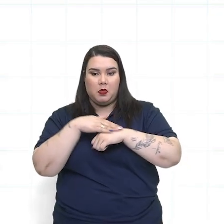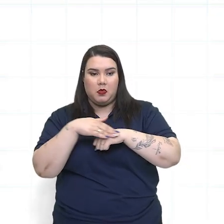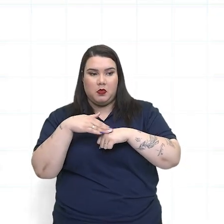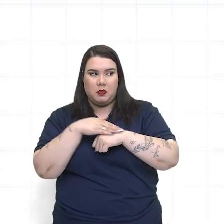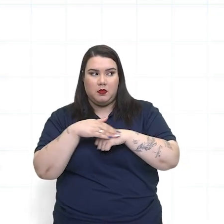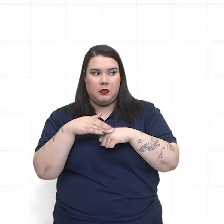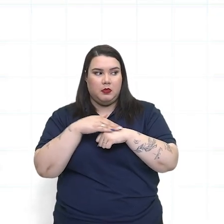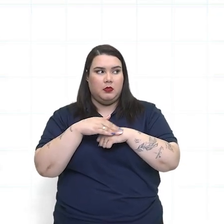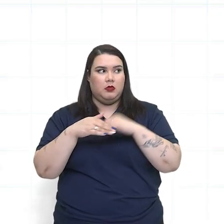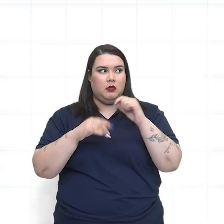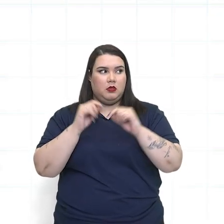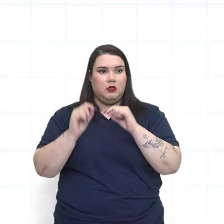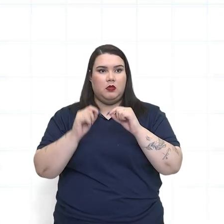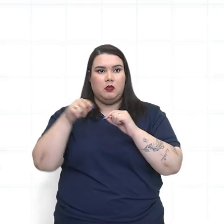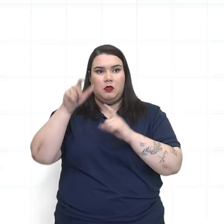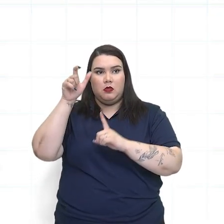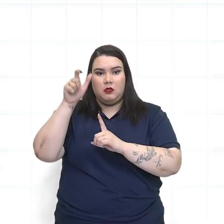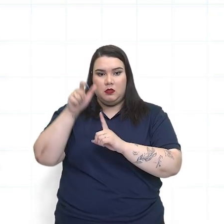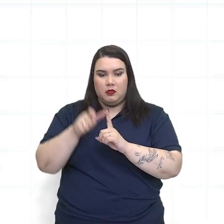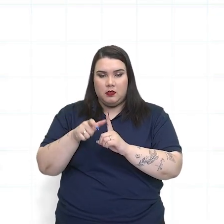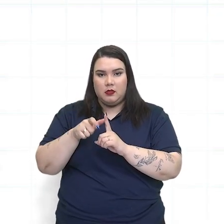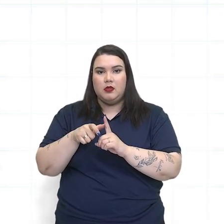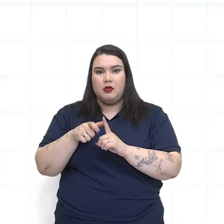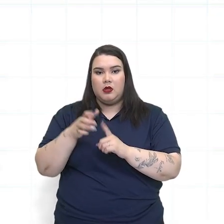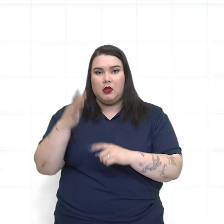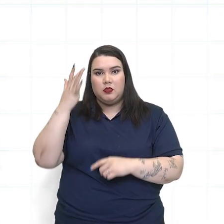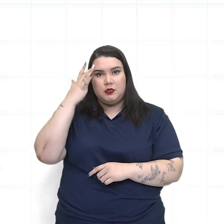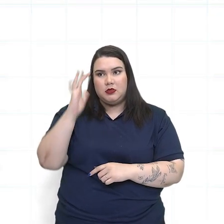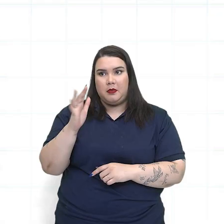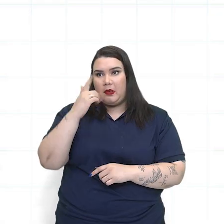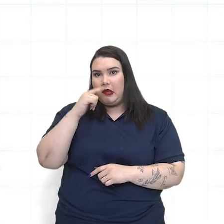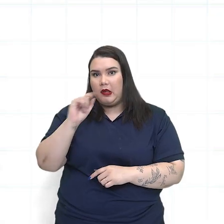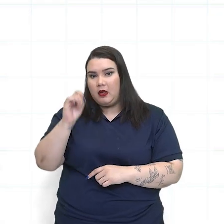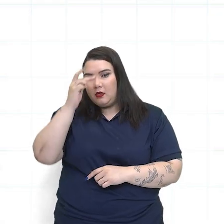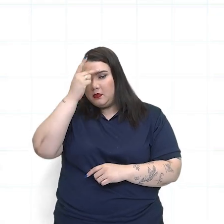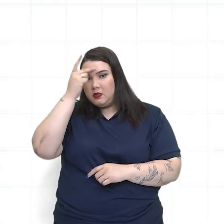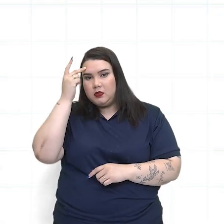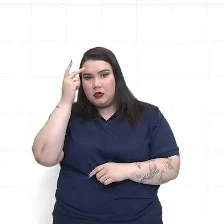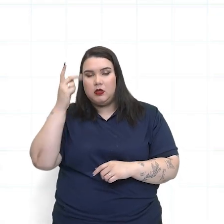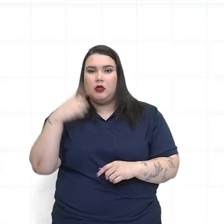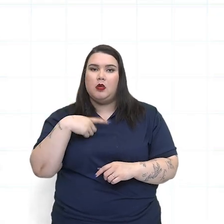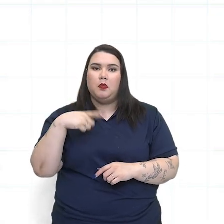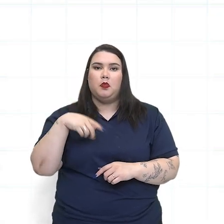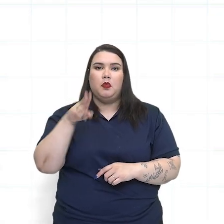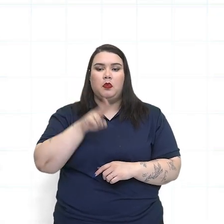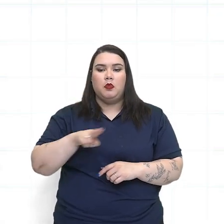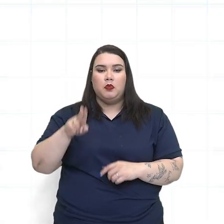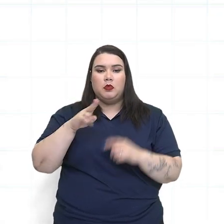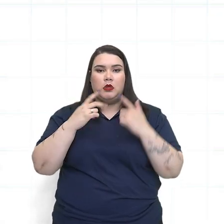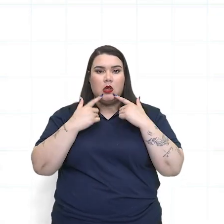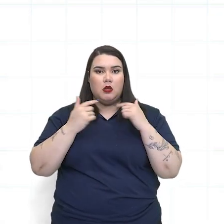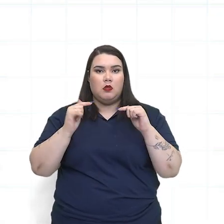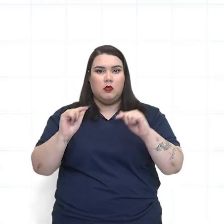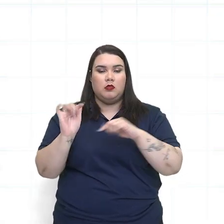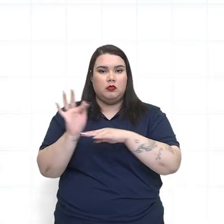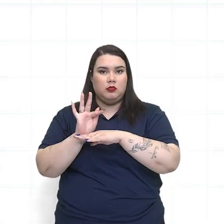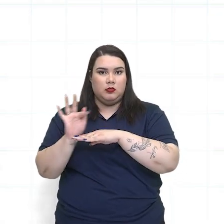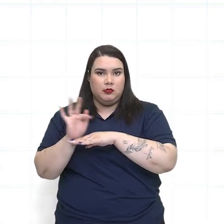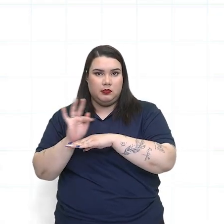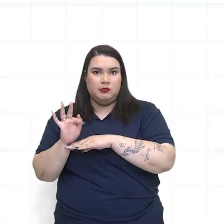conversando com o cliente, que ela não sabia quem era, ela estava falando de acordo com a